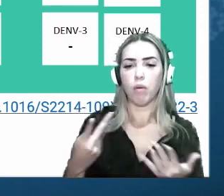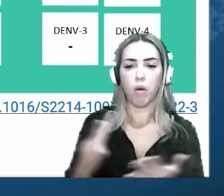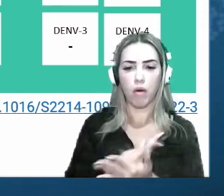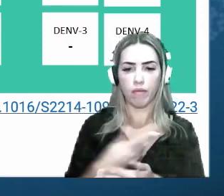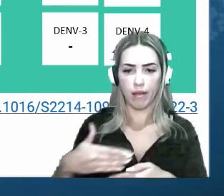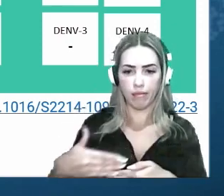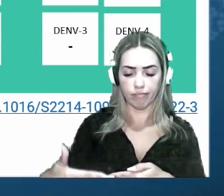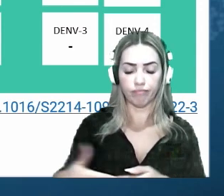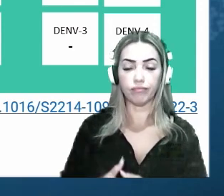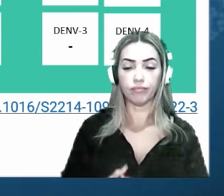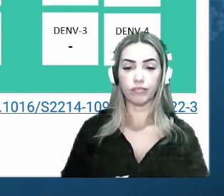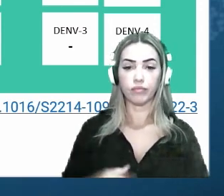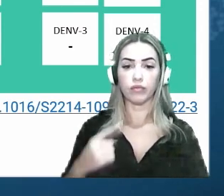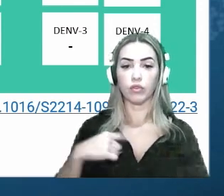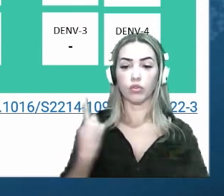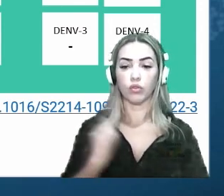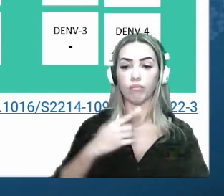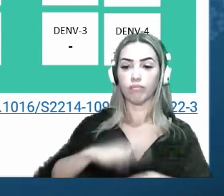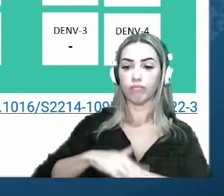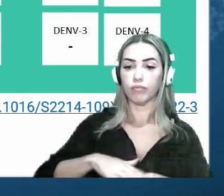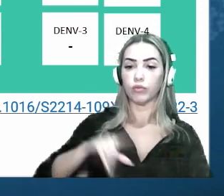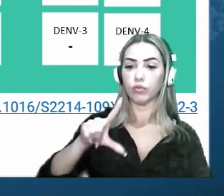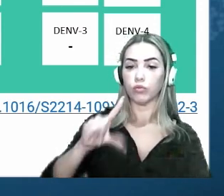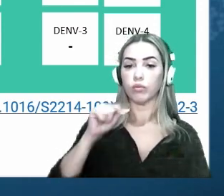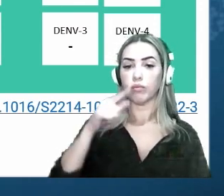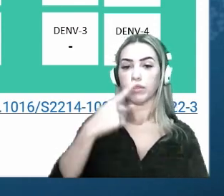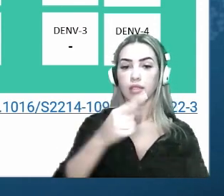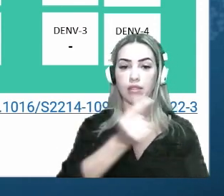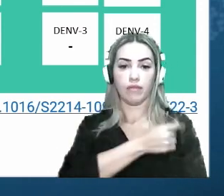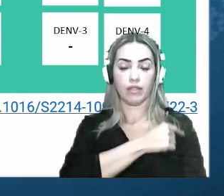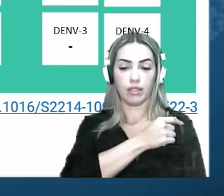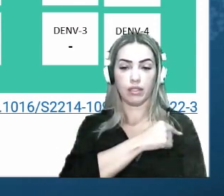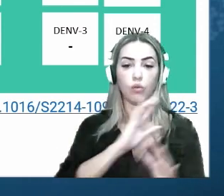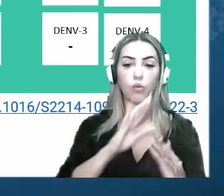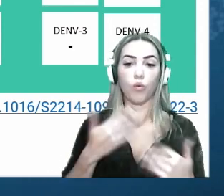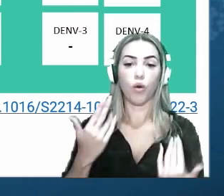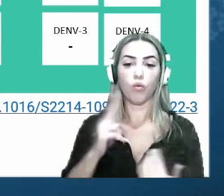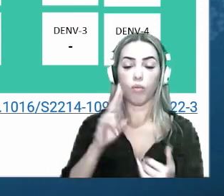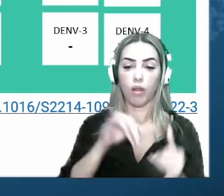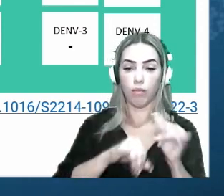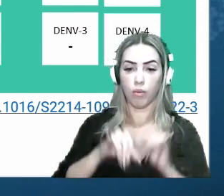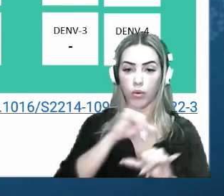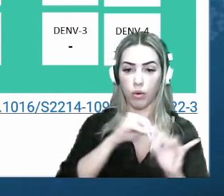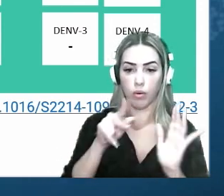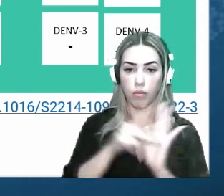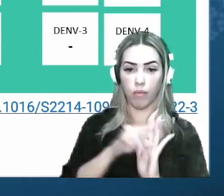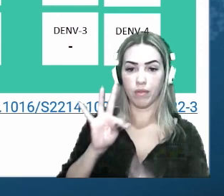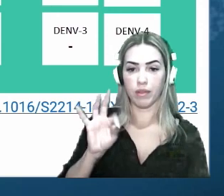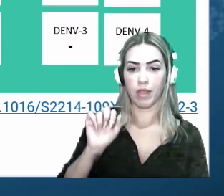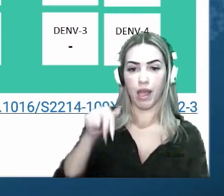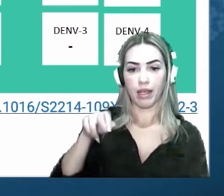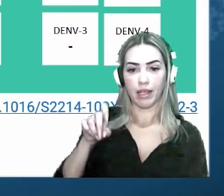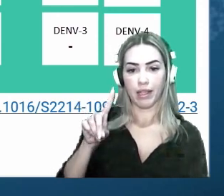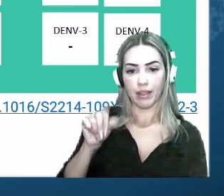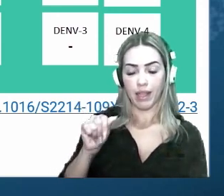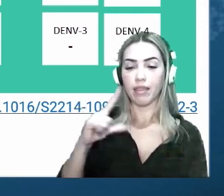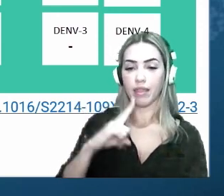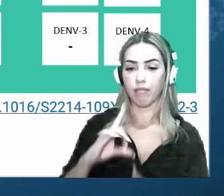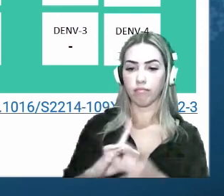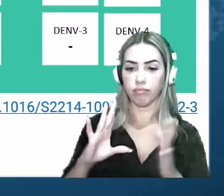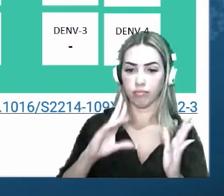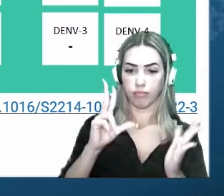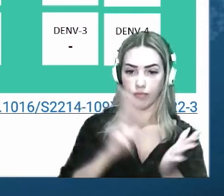Nós optamos por essa vacina, a vacina do laboratório produtor Takeda, que é a vacina que está licenciada e está